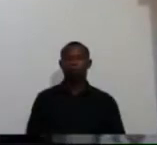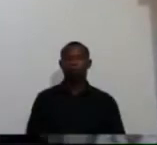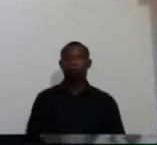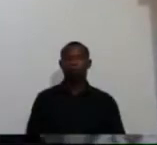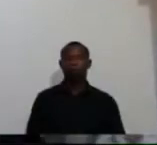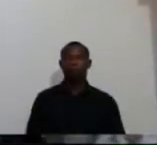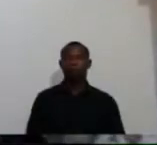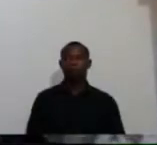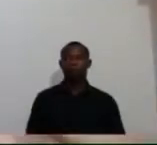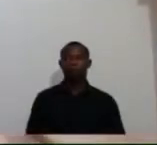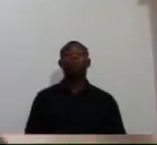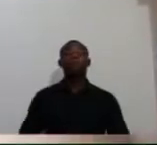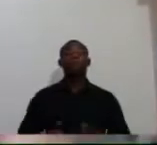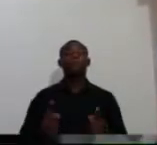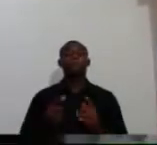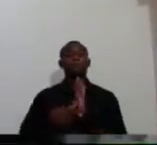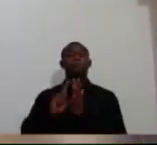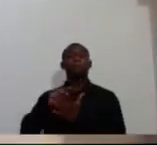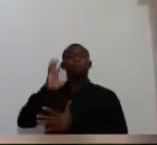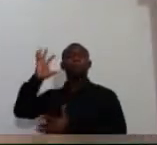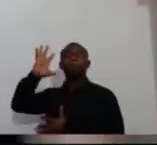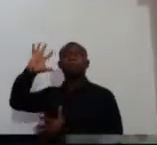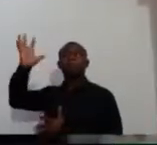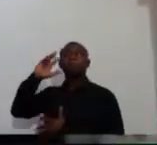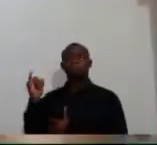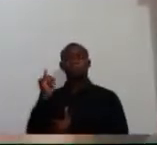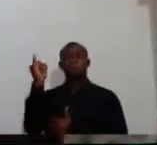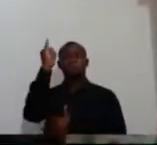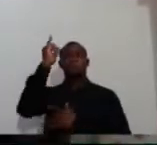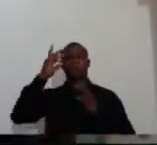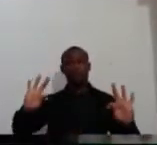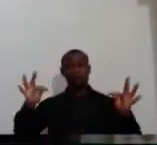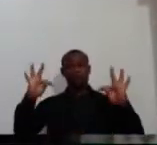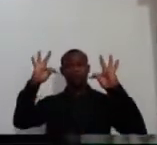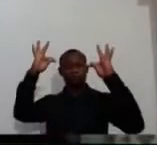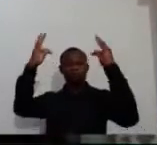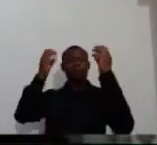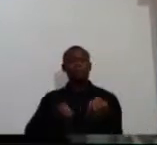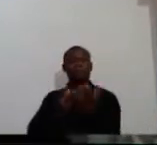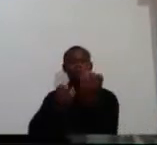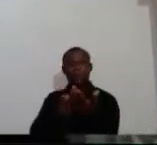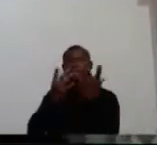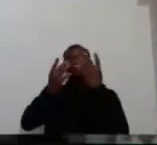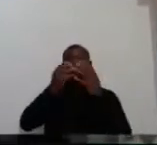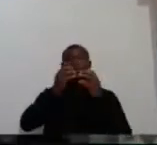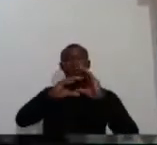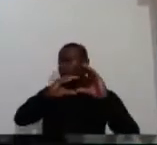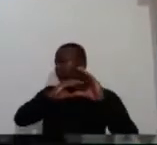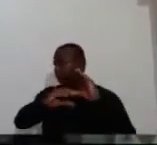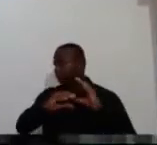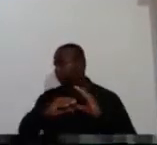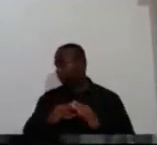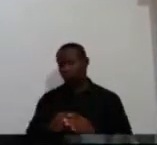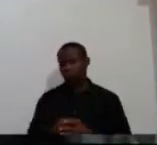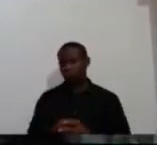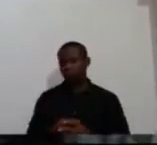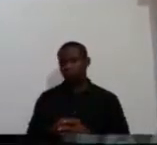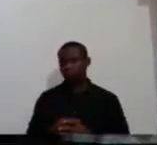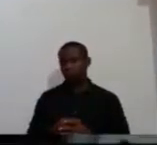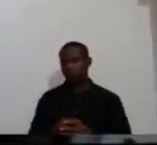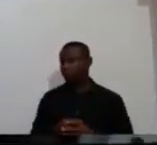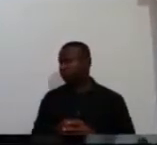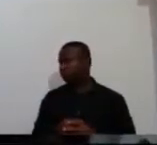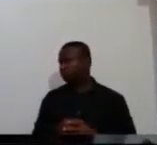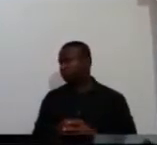umas reflexões, né, sobre o tecnologia, tecnologia digital, tecnologia da informação e da comunicação,